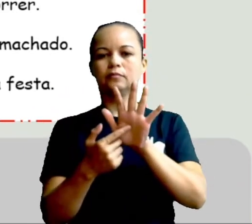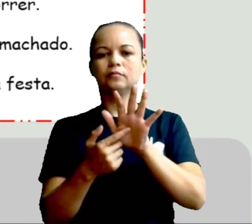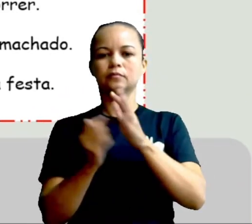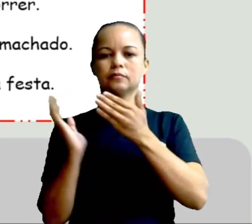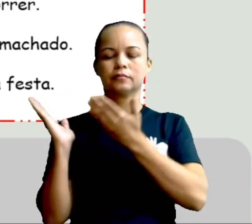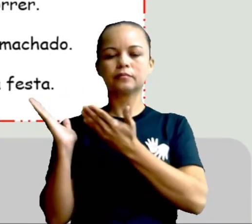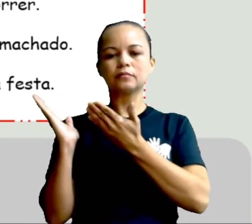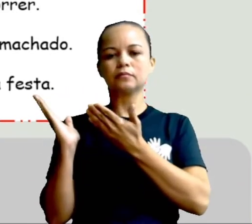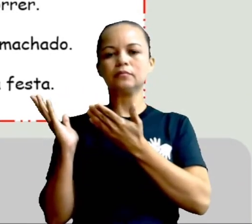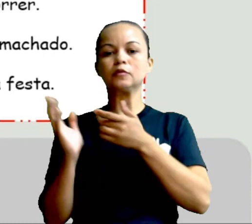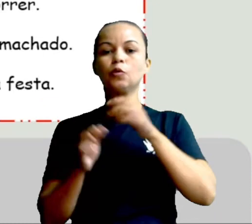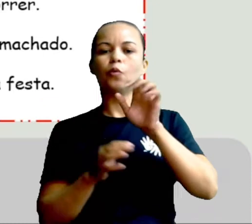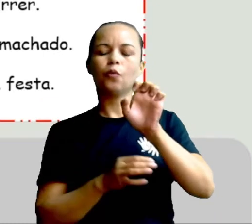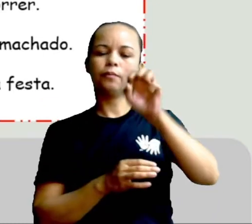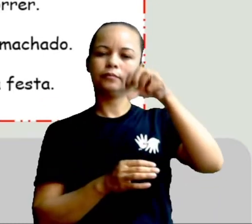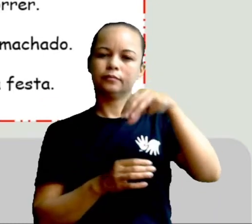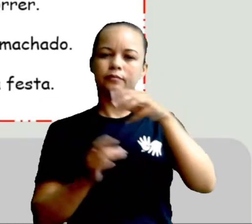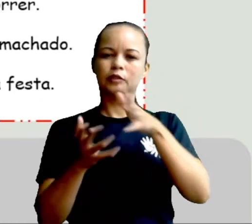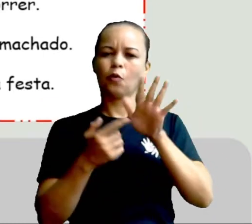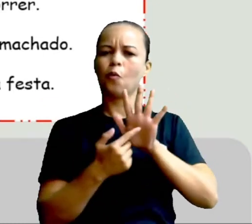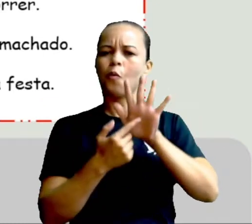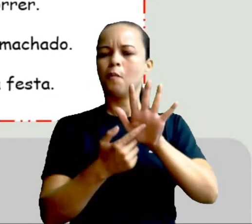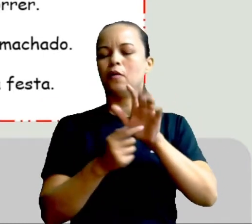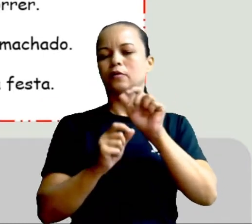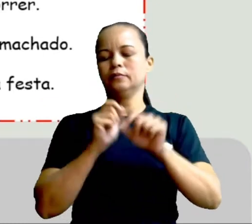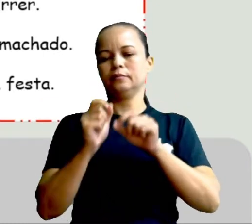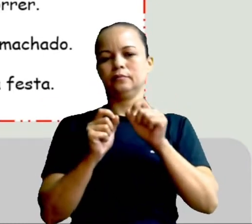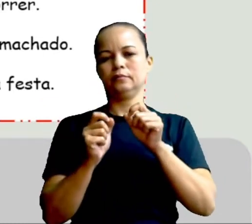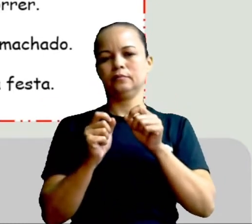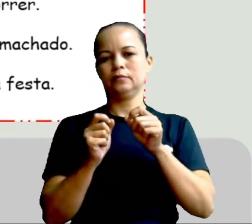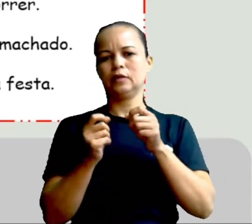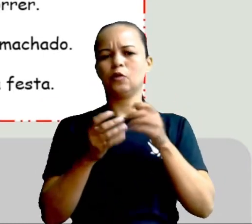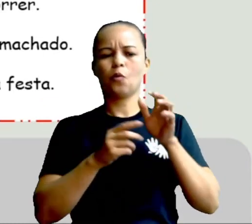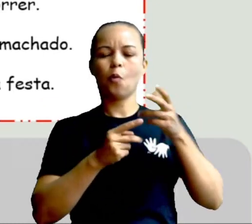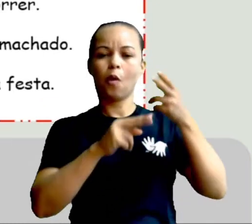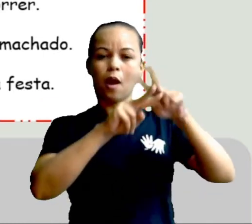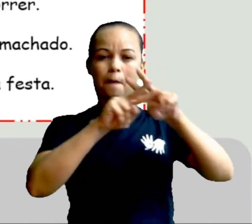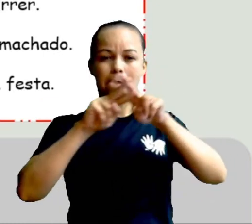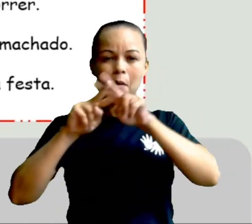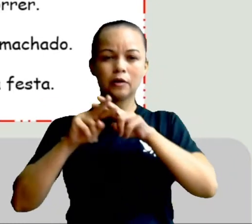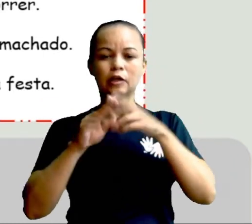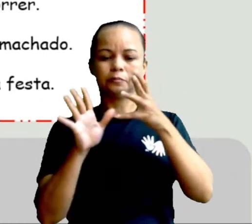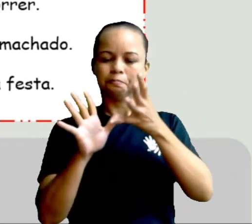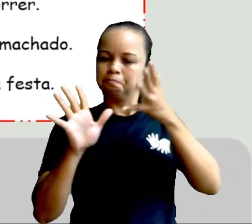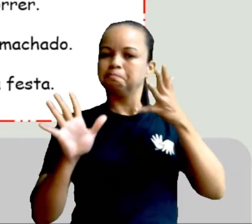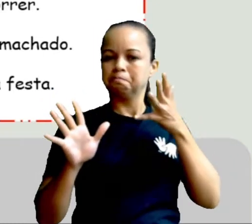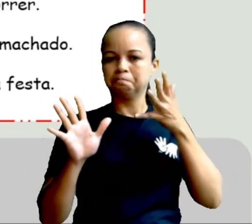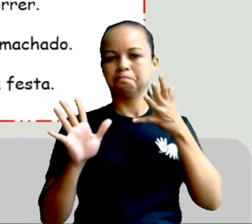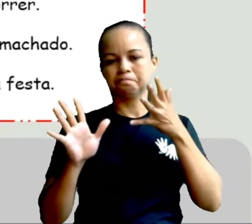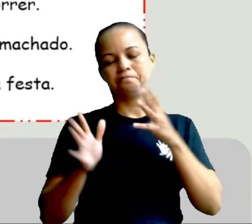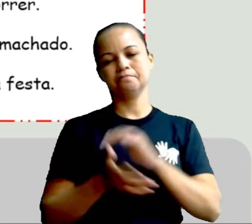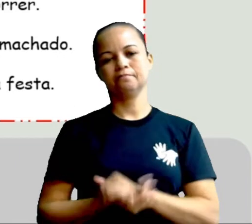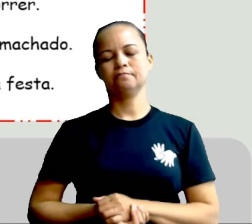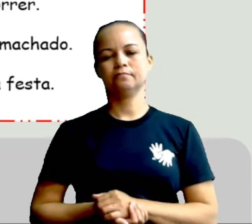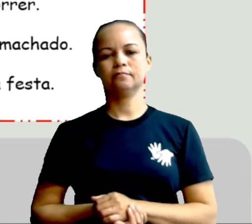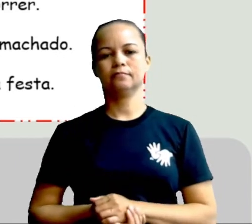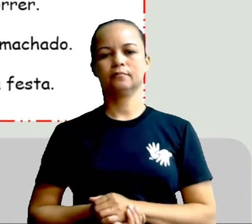como foi, como aconteceu aí no caso, como esses prisioneiros eram colocados. No caso aí, em